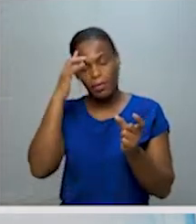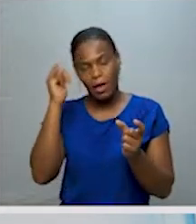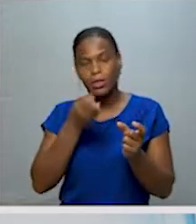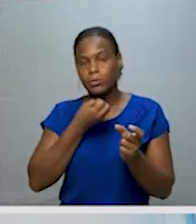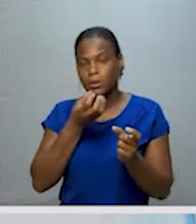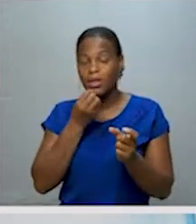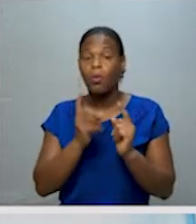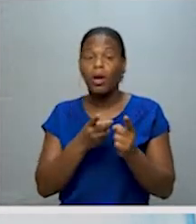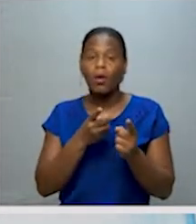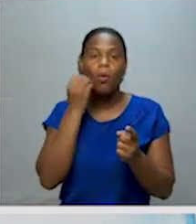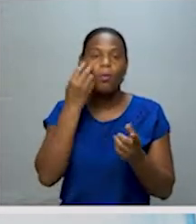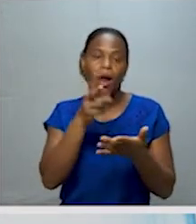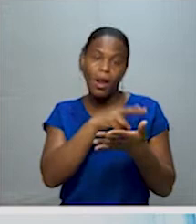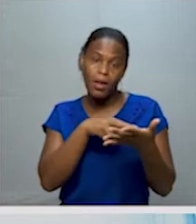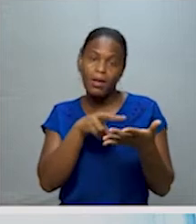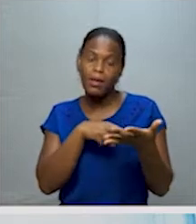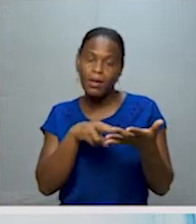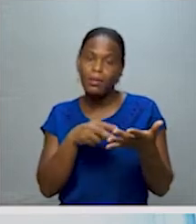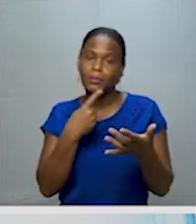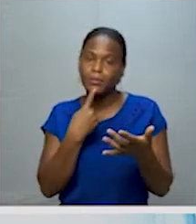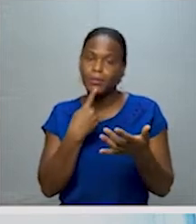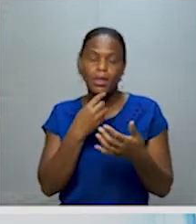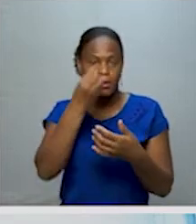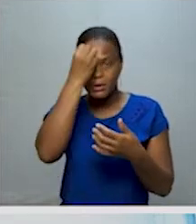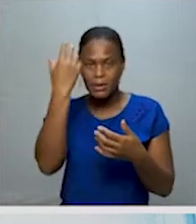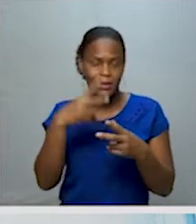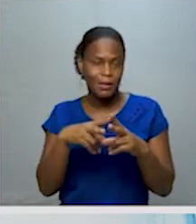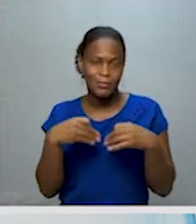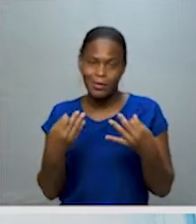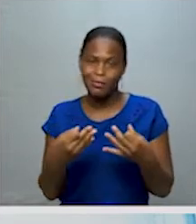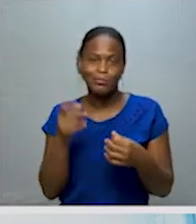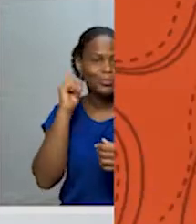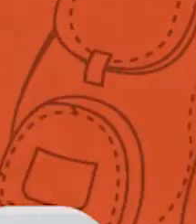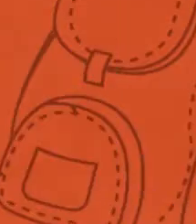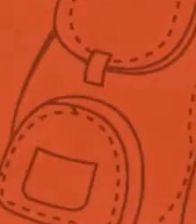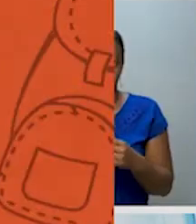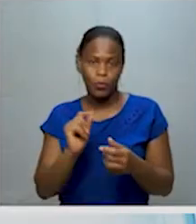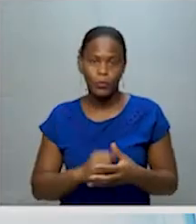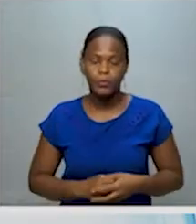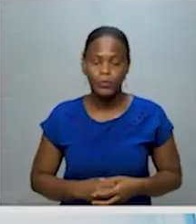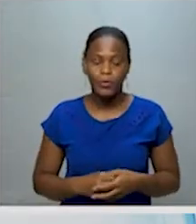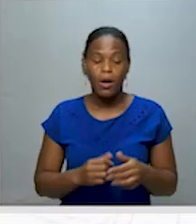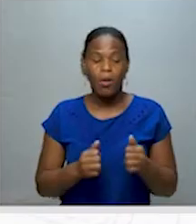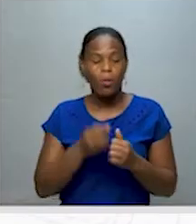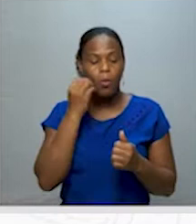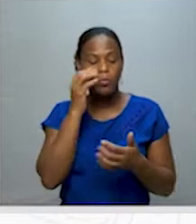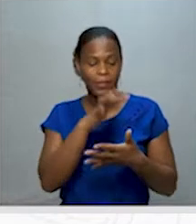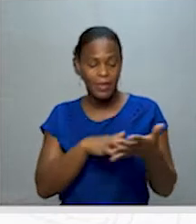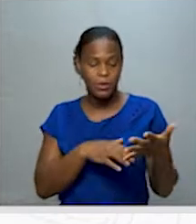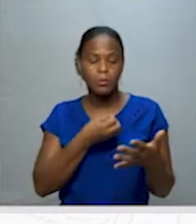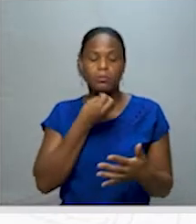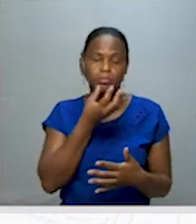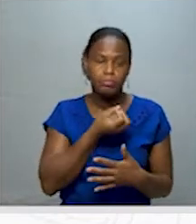isso? Muita leitura. Não esquecer sempre deste ponto importante. Com o texto